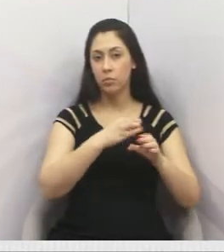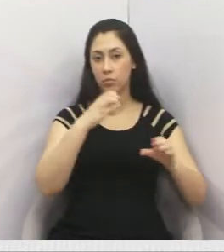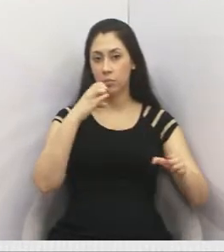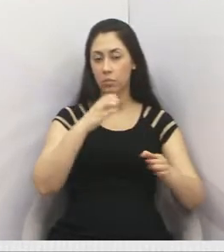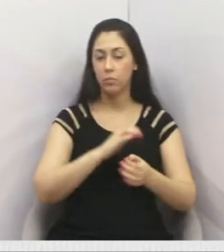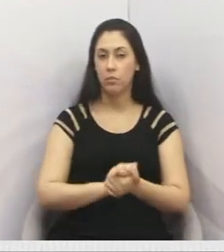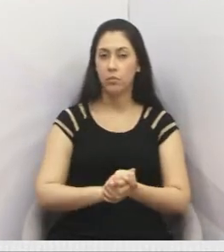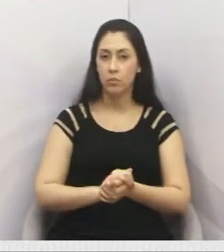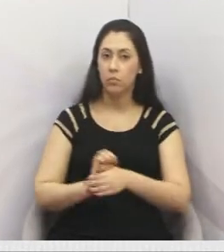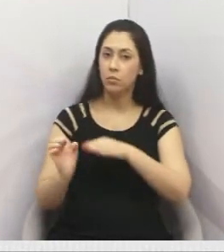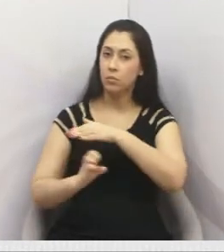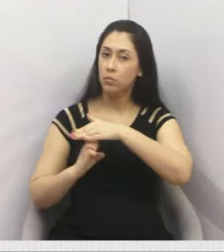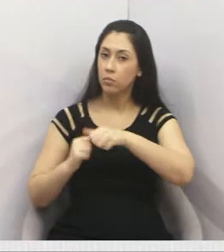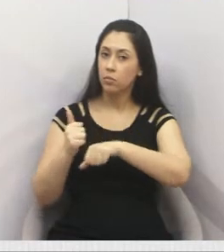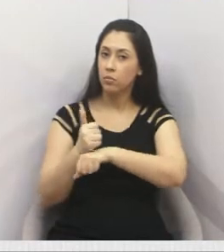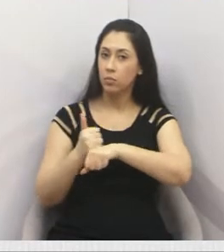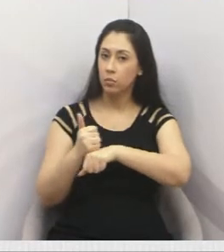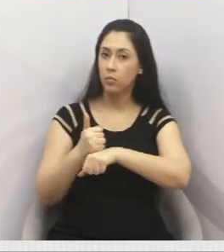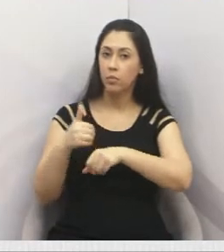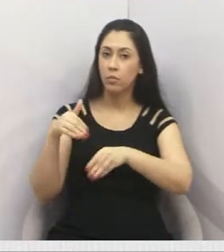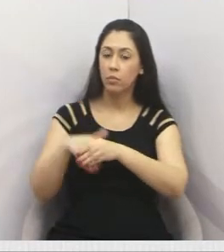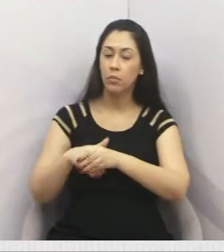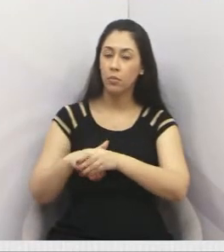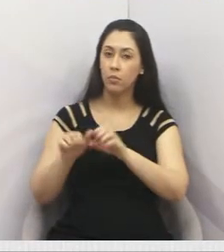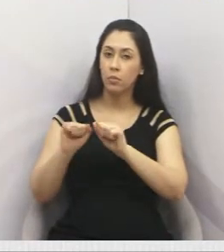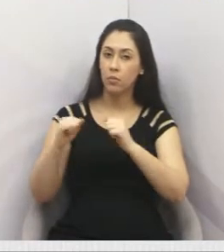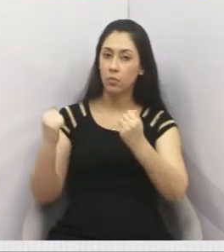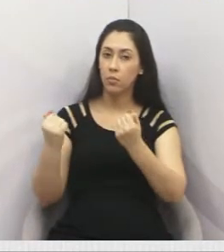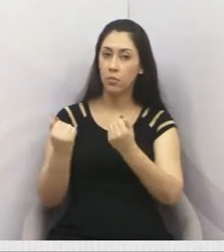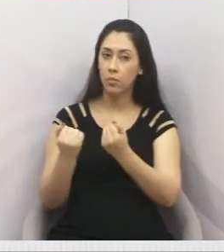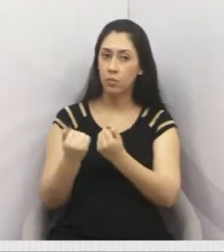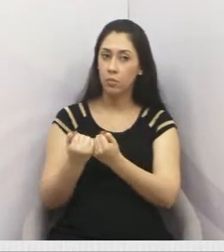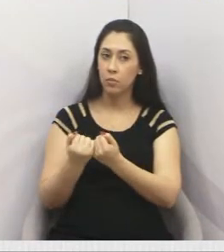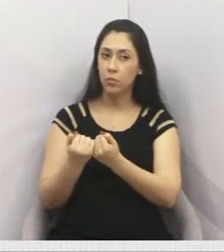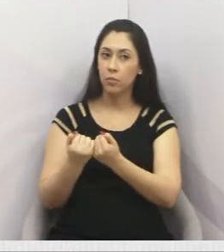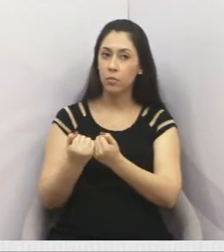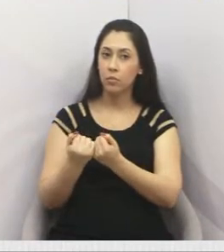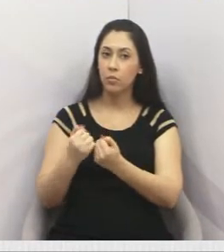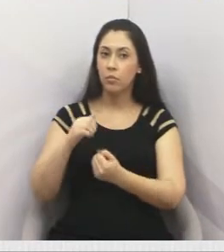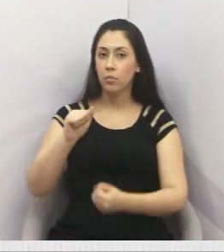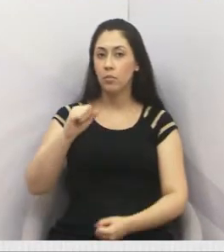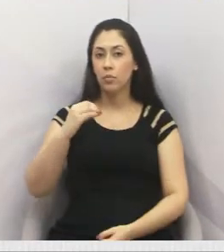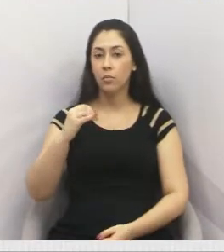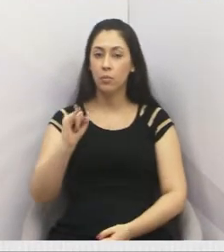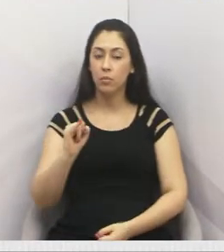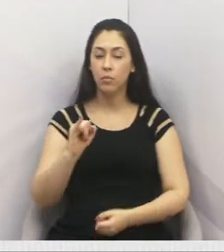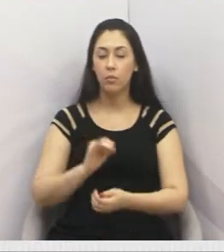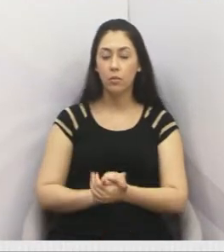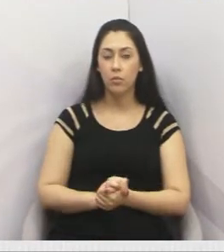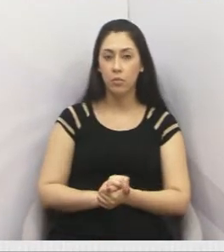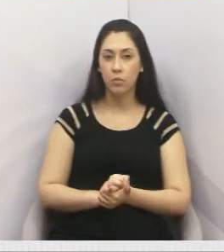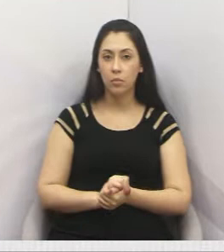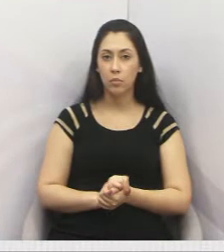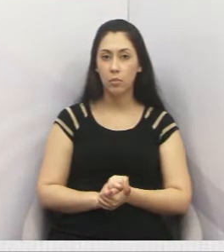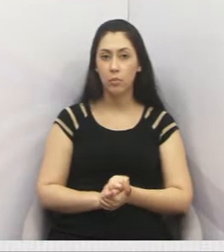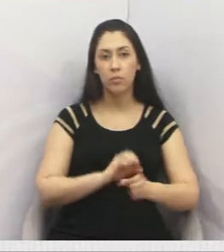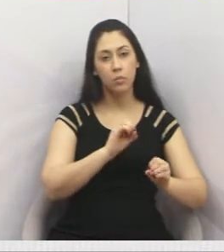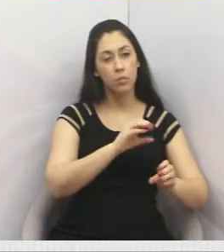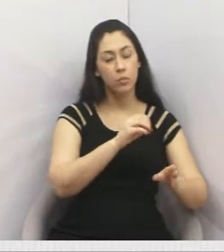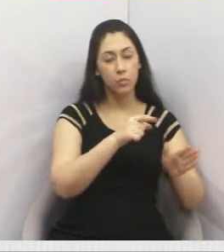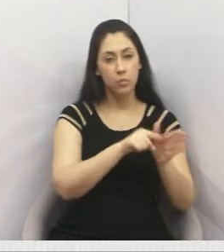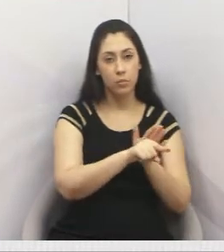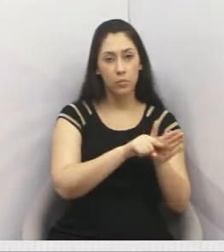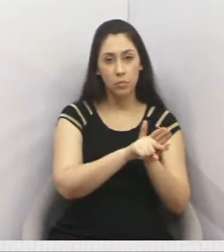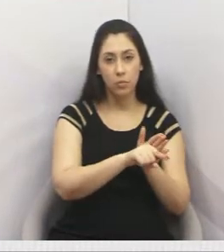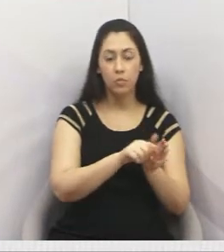São Paulo, empresas ou entidades profissionais, Associação Comercial e Industrial de Jacareí, ACI Jacareí, entidades